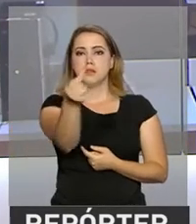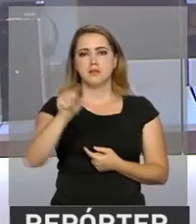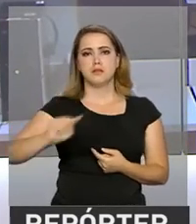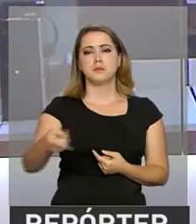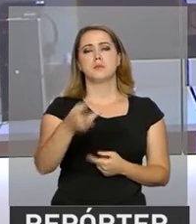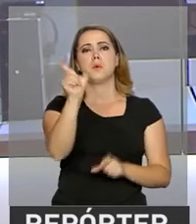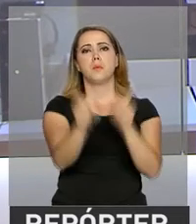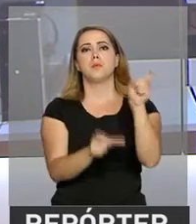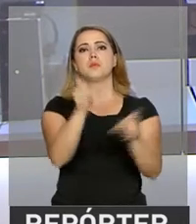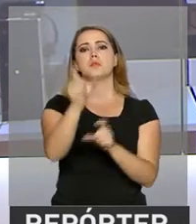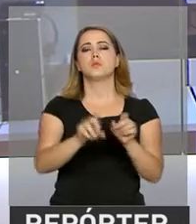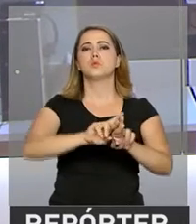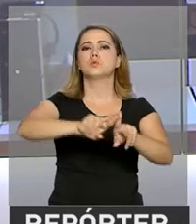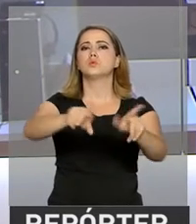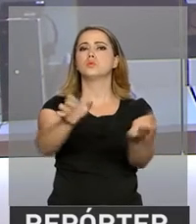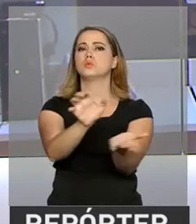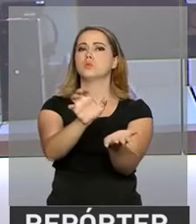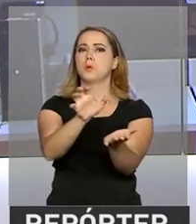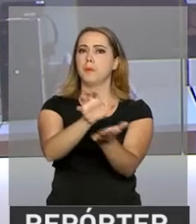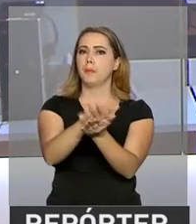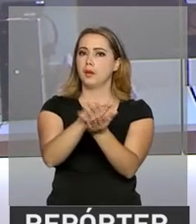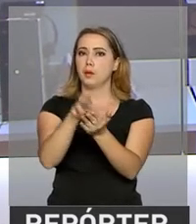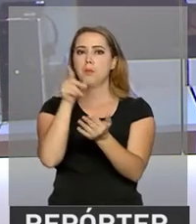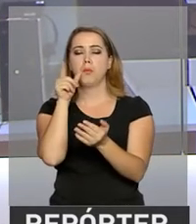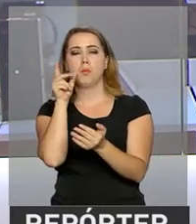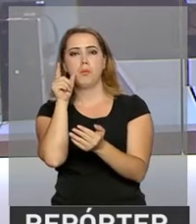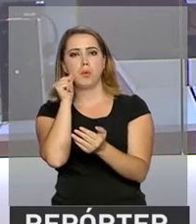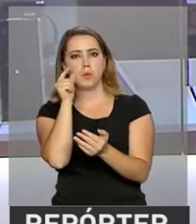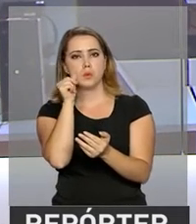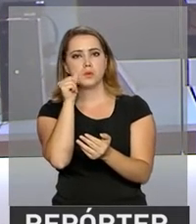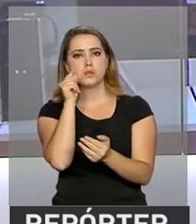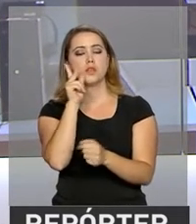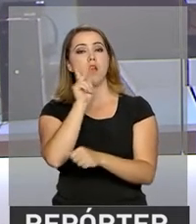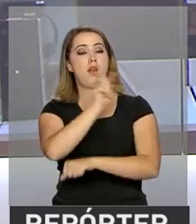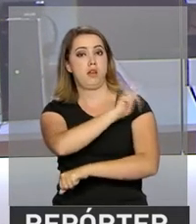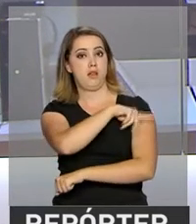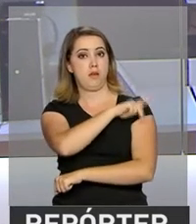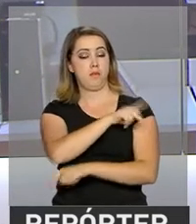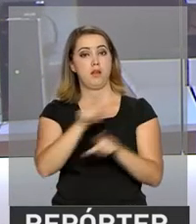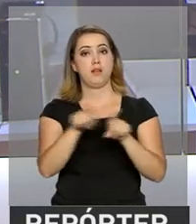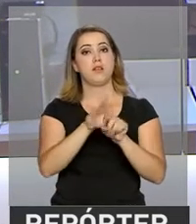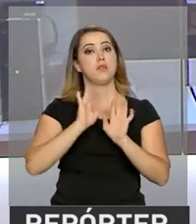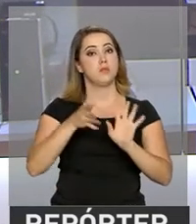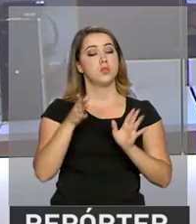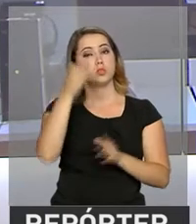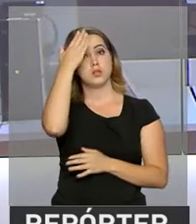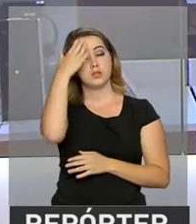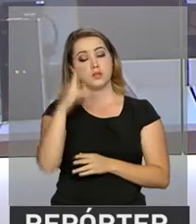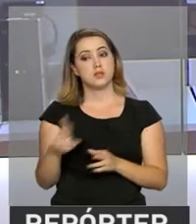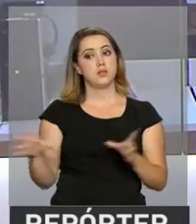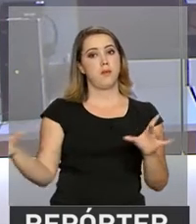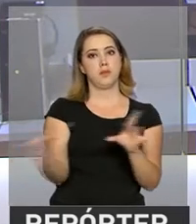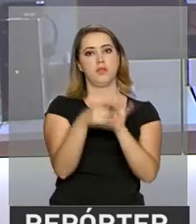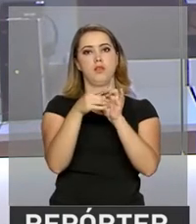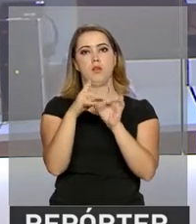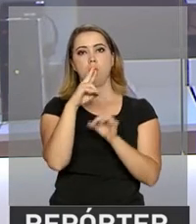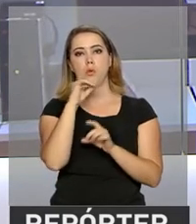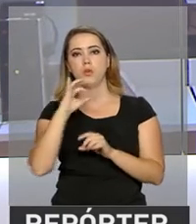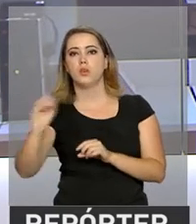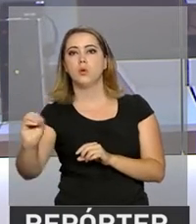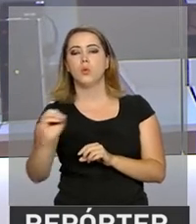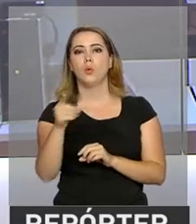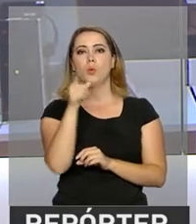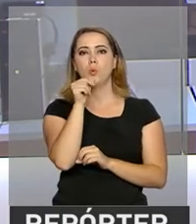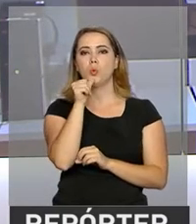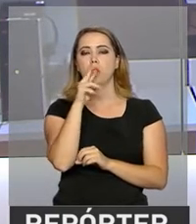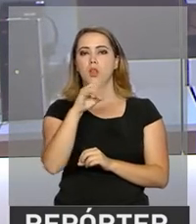ceará e paraíba já receberam informações sobre a obra do projeto de integração do rio são francisco a ação faz